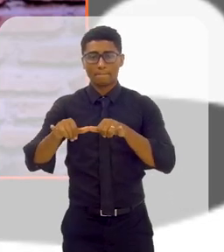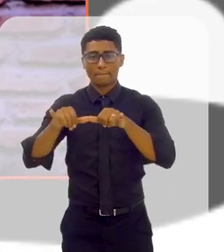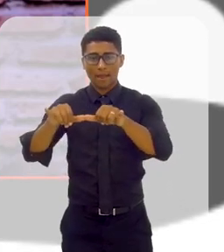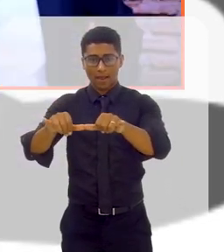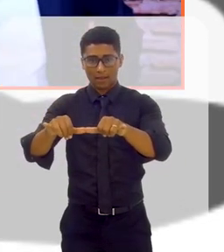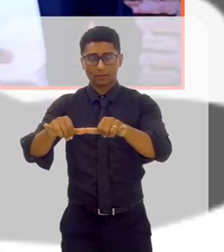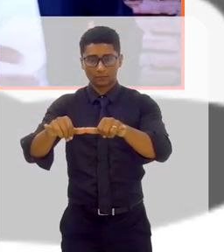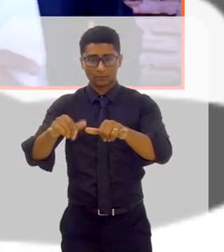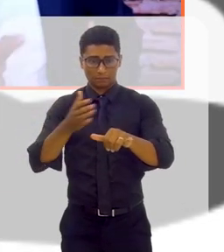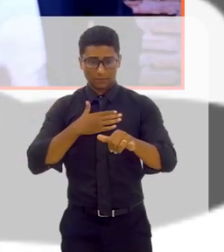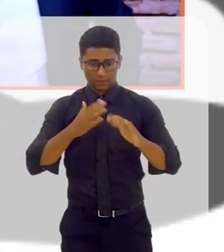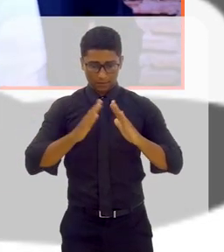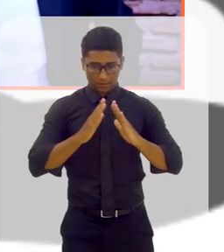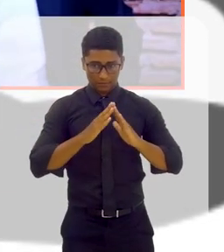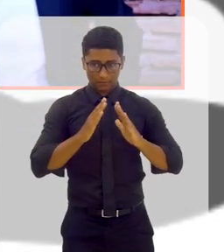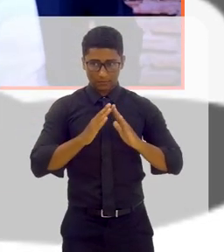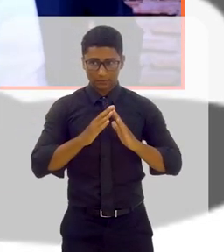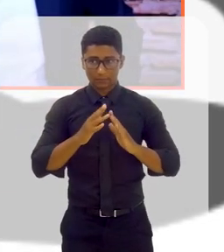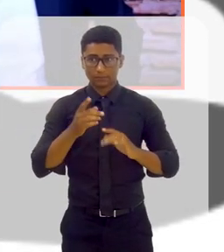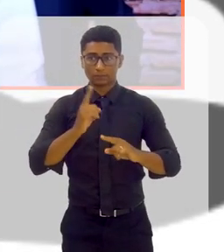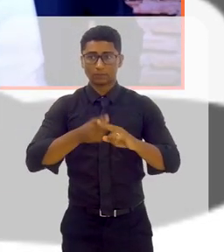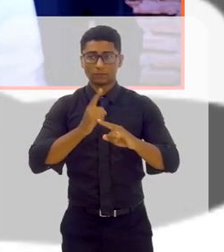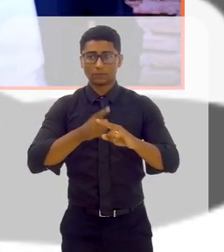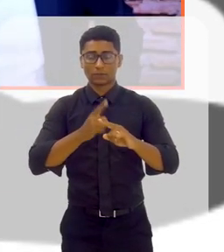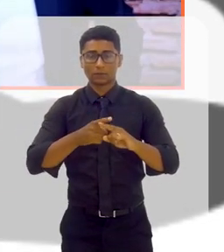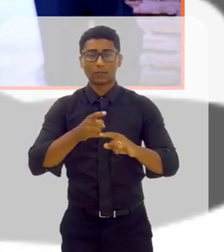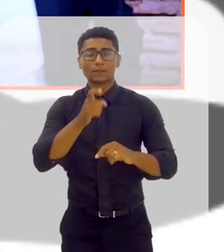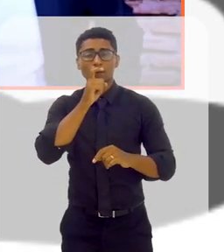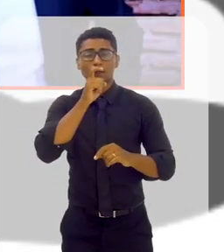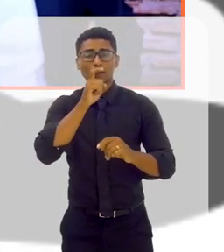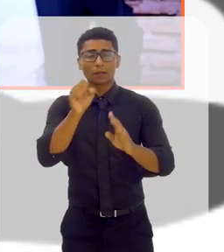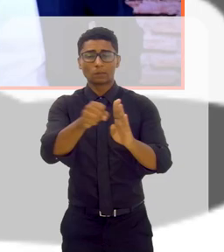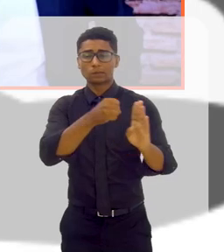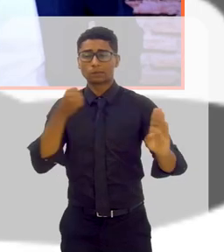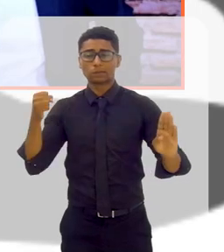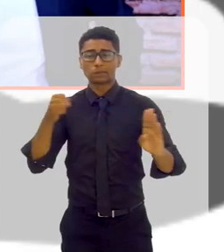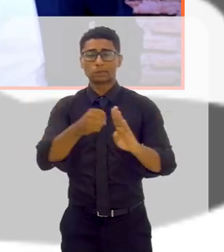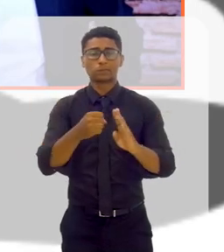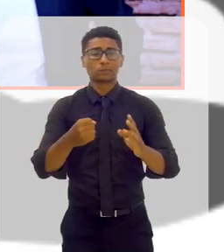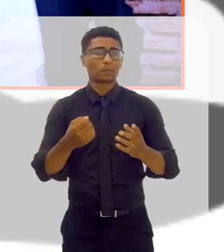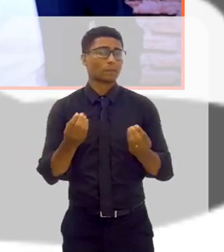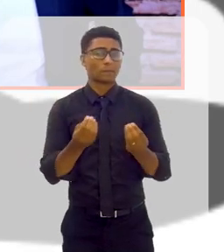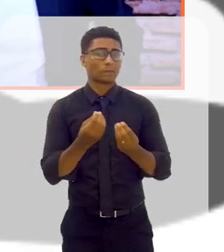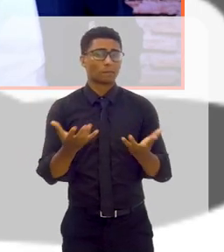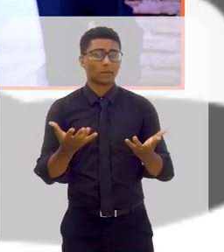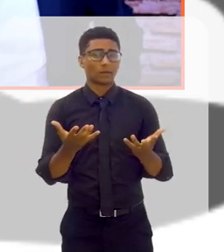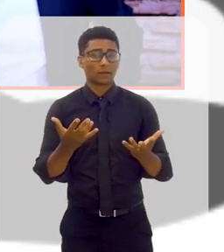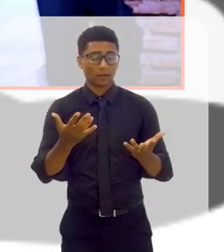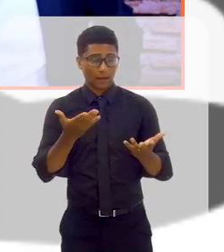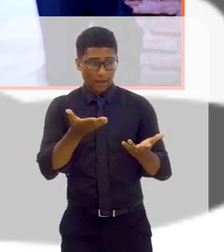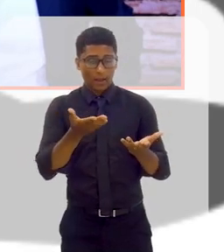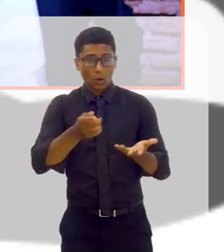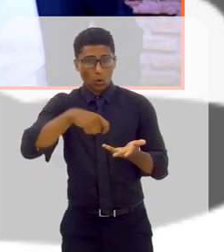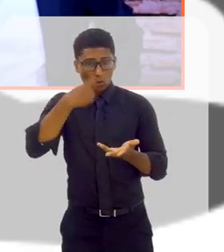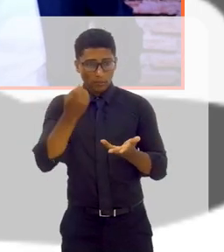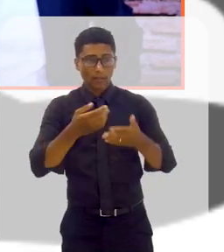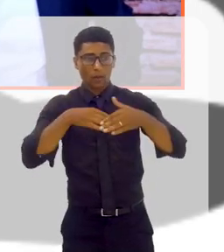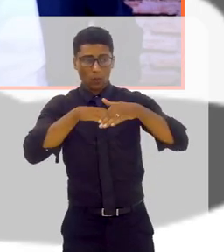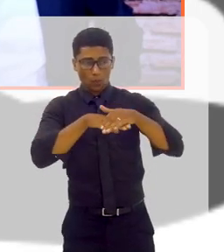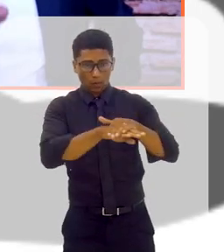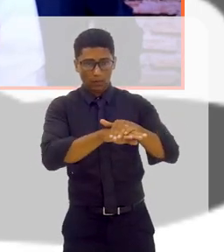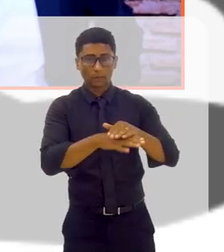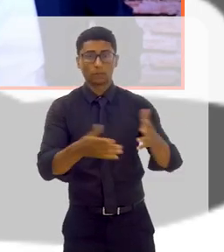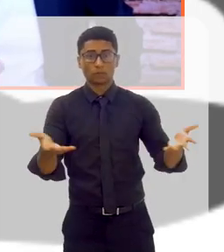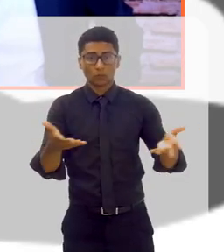e minha casa porque Tecnicamente falando as grandes geladeiras surgiram para você ter armazenamento de comida hoje